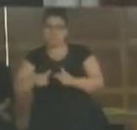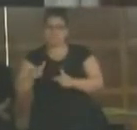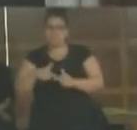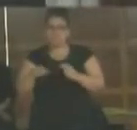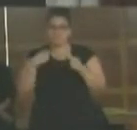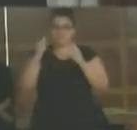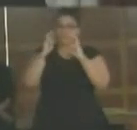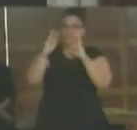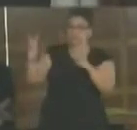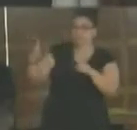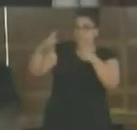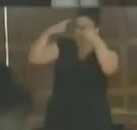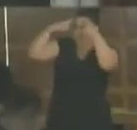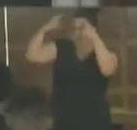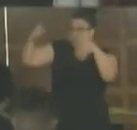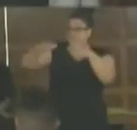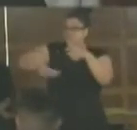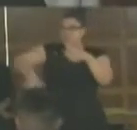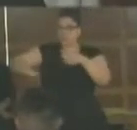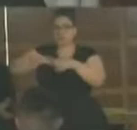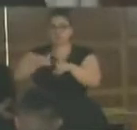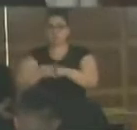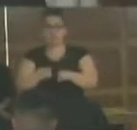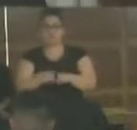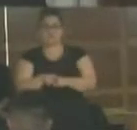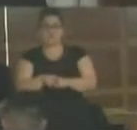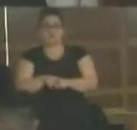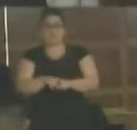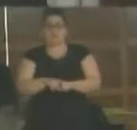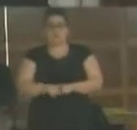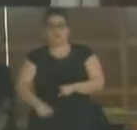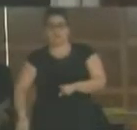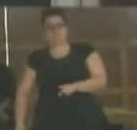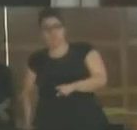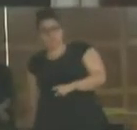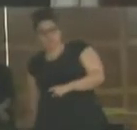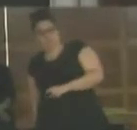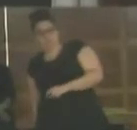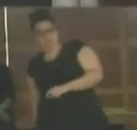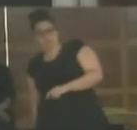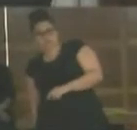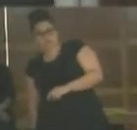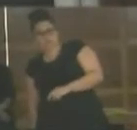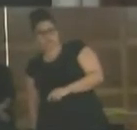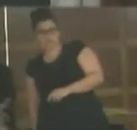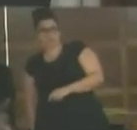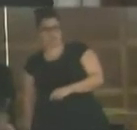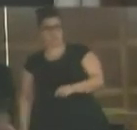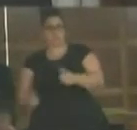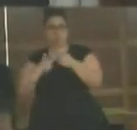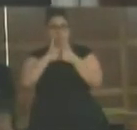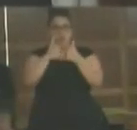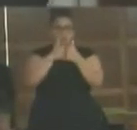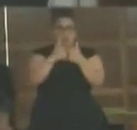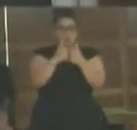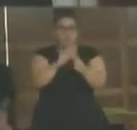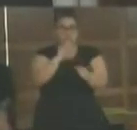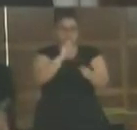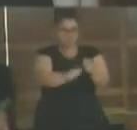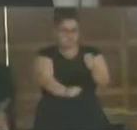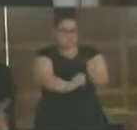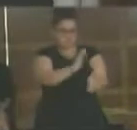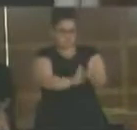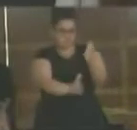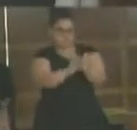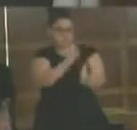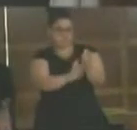assistimos, e a total certeza da impunidade. Você vê a segunda vez que os vagabundos queimam ônibus no trevo, na entrada da cidade,